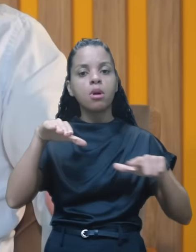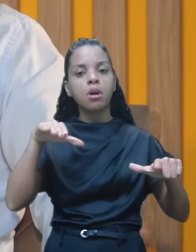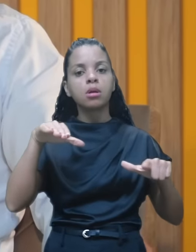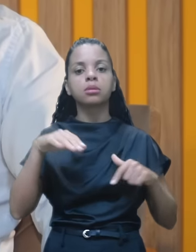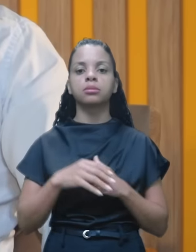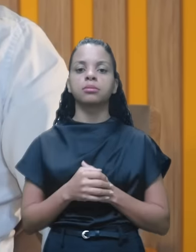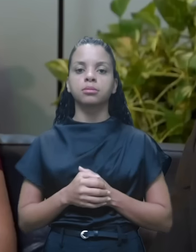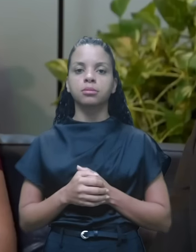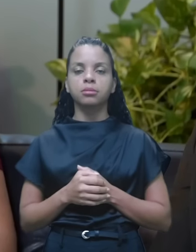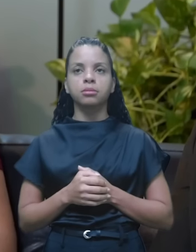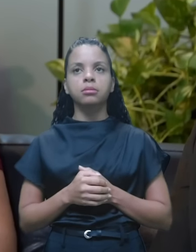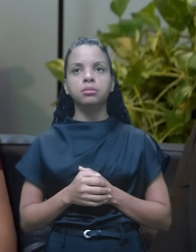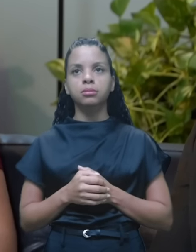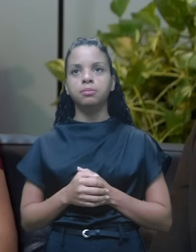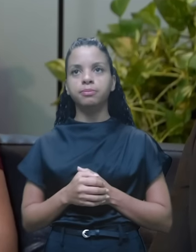tudo para Maria?